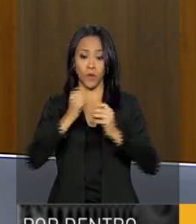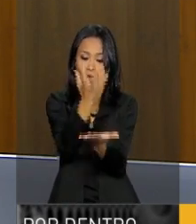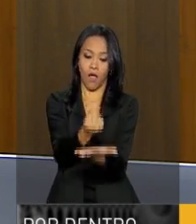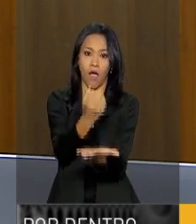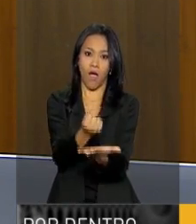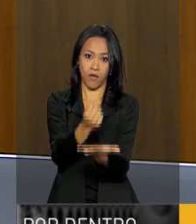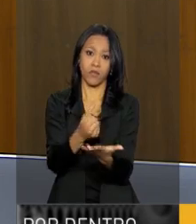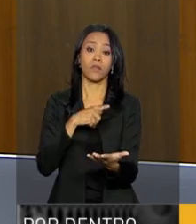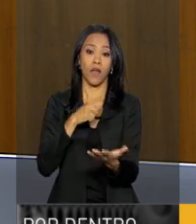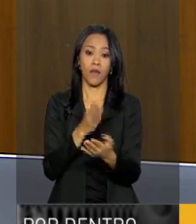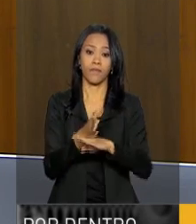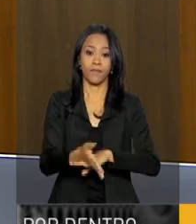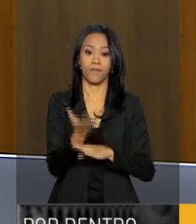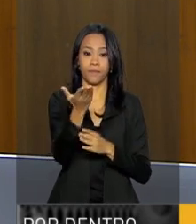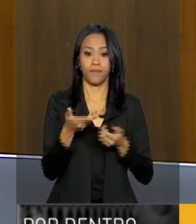em